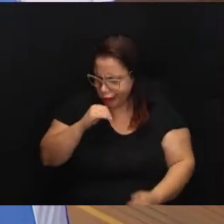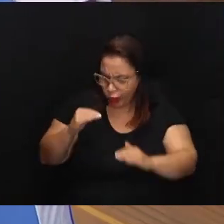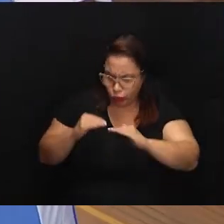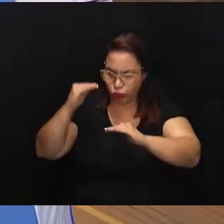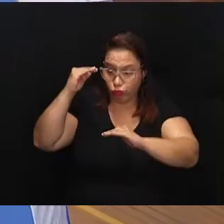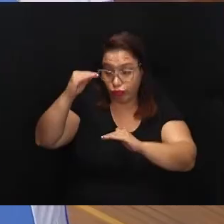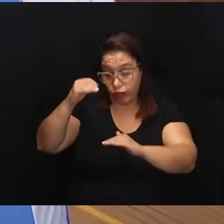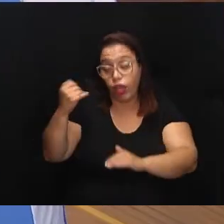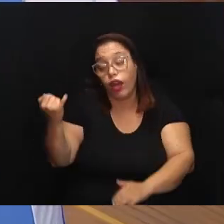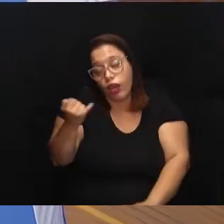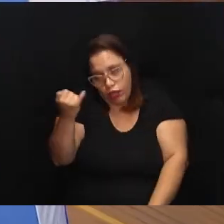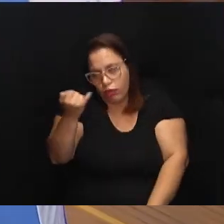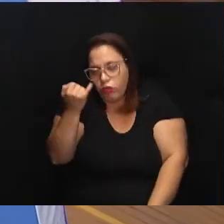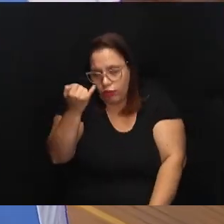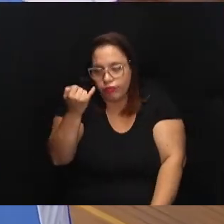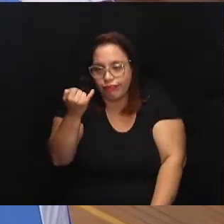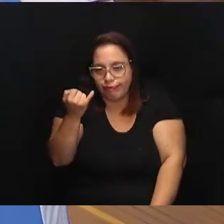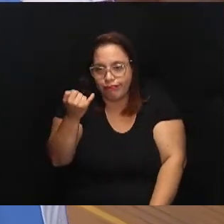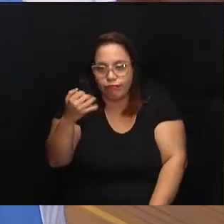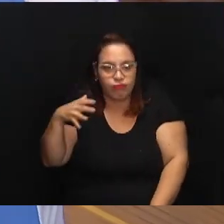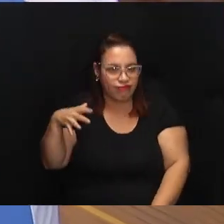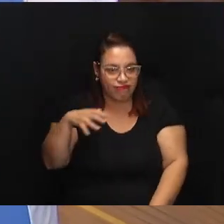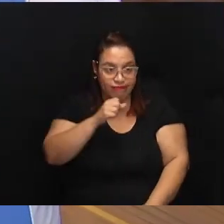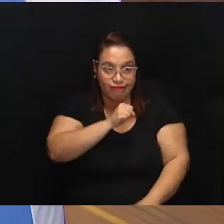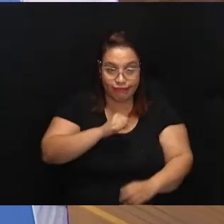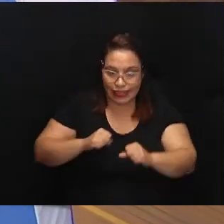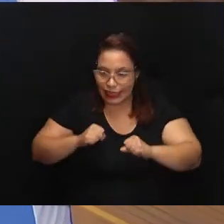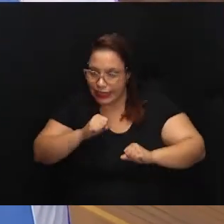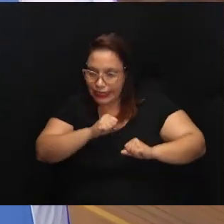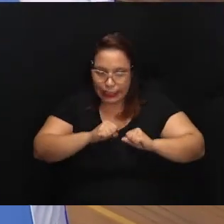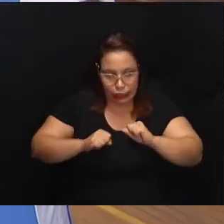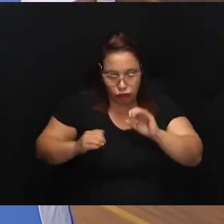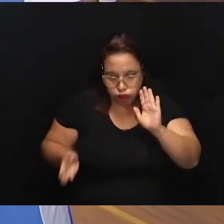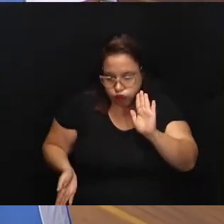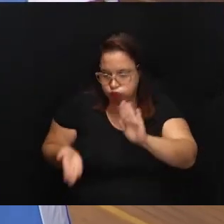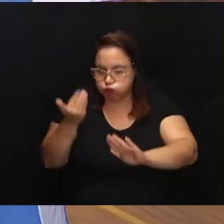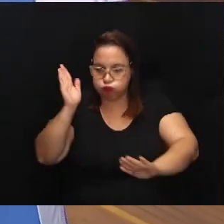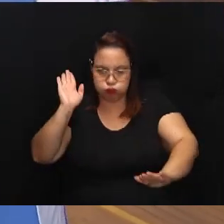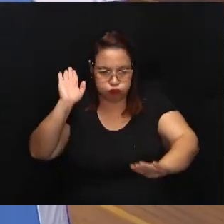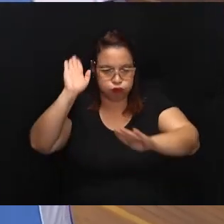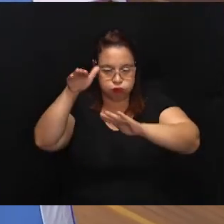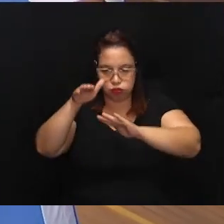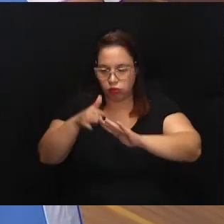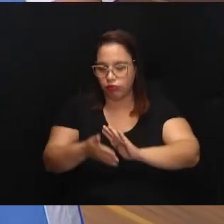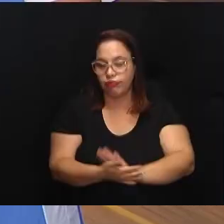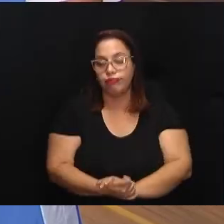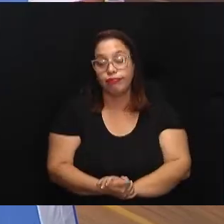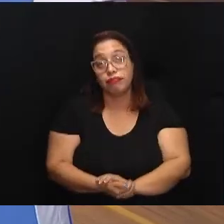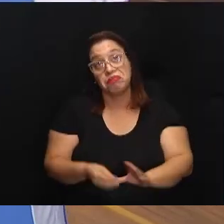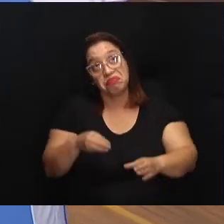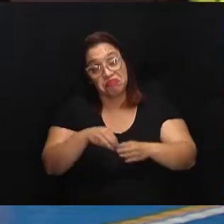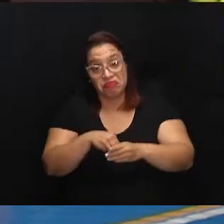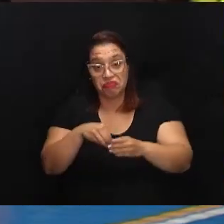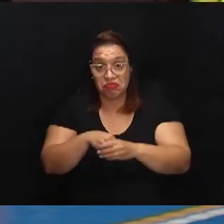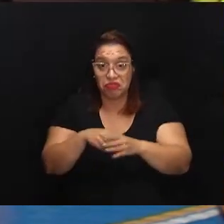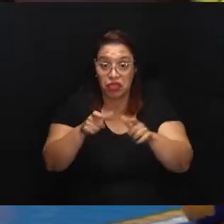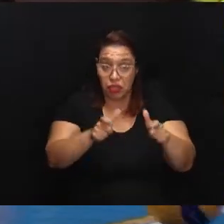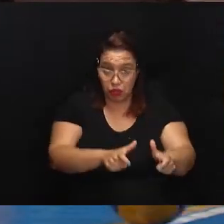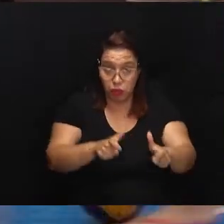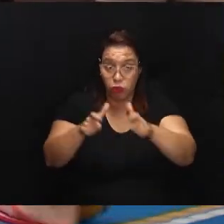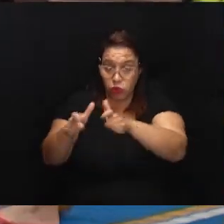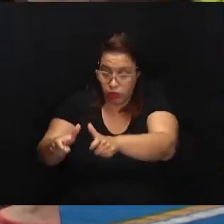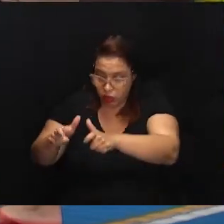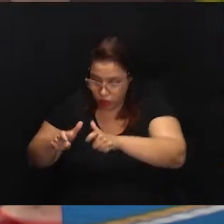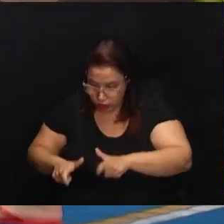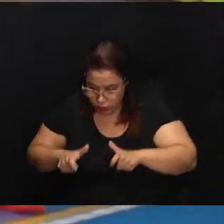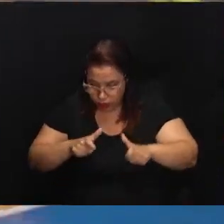altura é importante, velocidade, reação, então acho que são os pré-requisitos, né? E dentro de cada posição